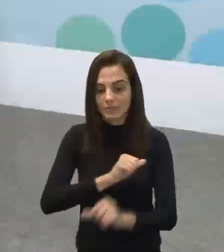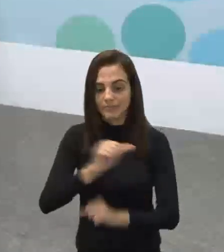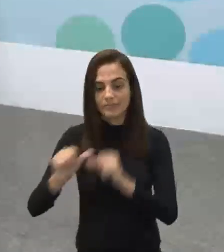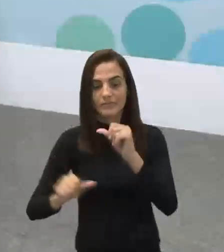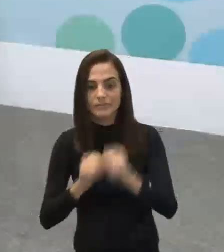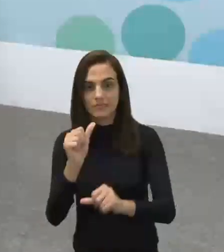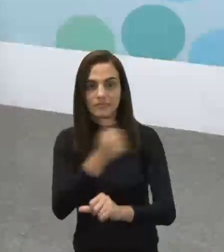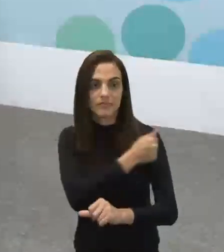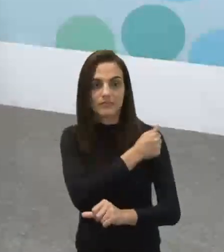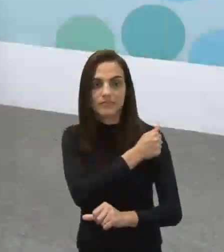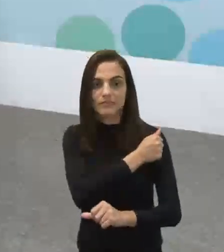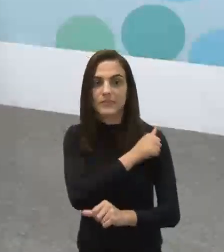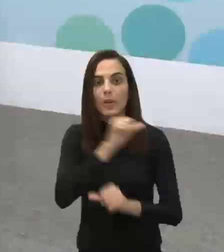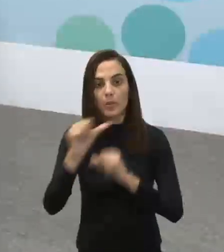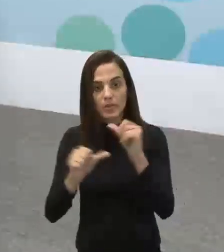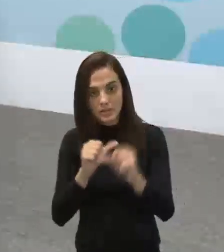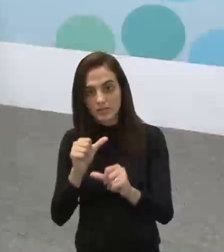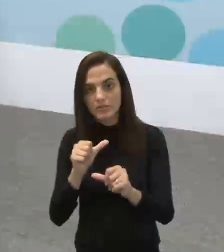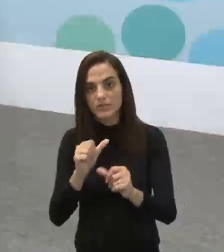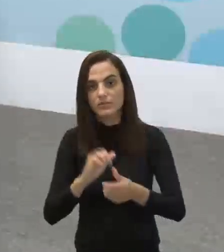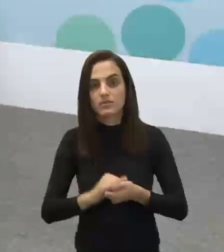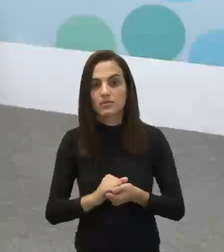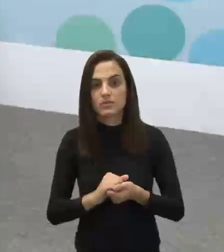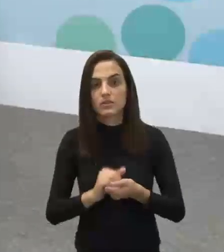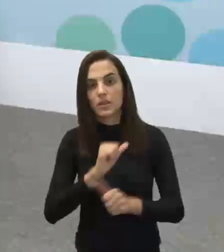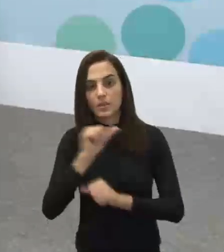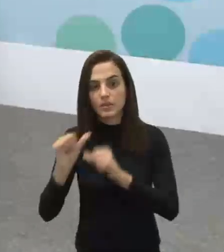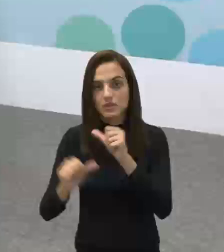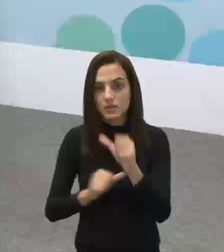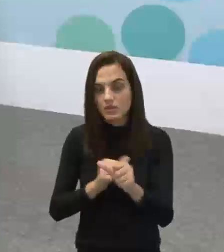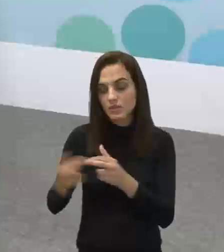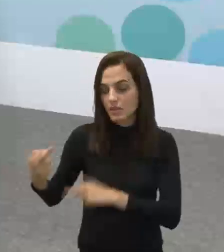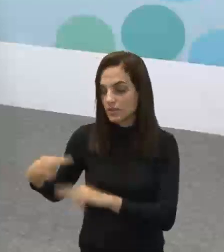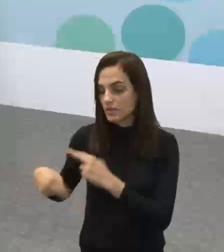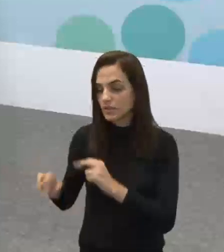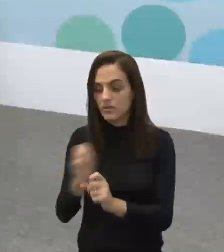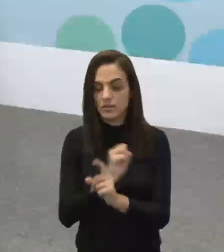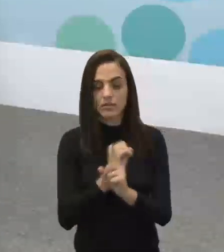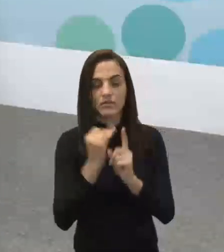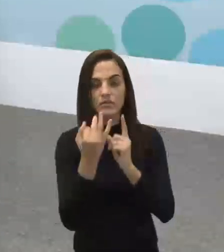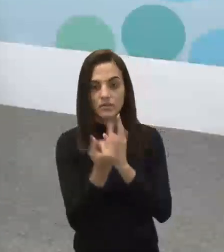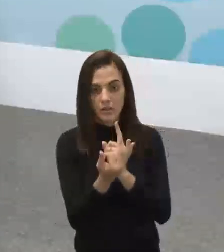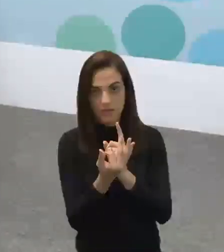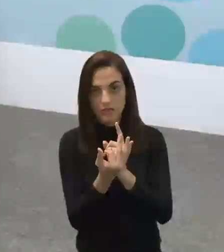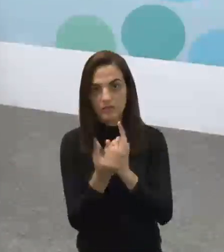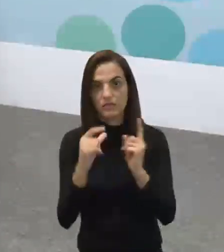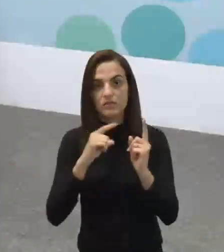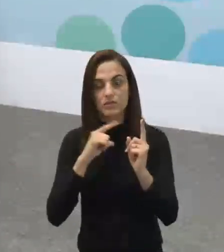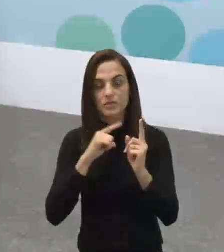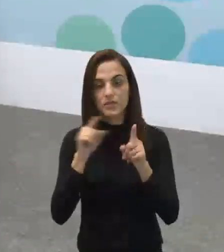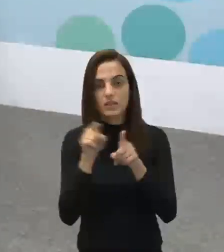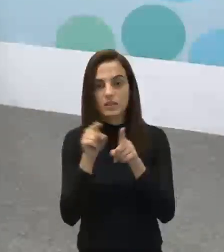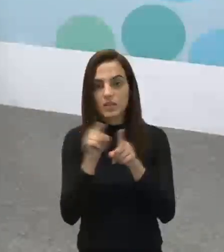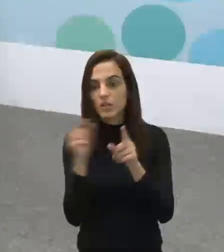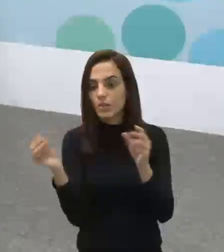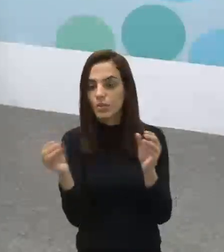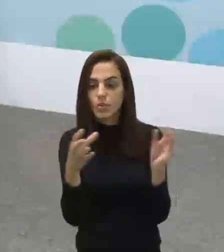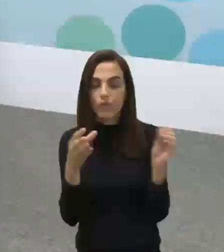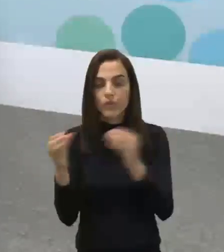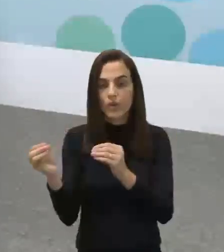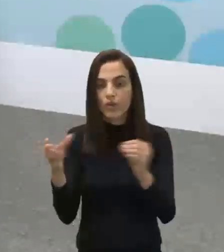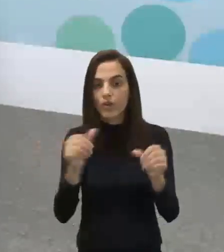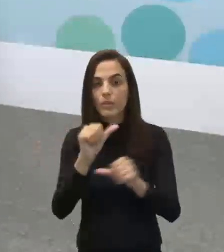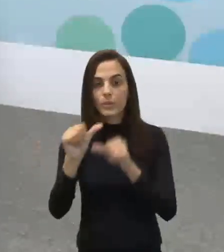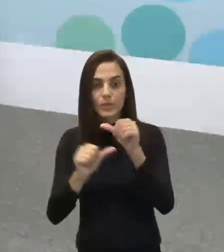o estudante ele está mudando, né? Está mudando as suas relações sociais, ele tem novas alterações do ponto de